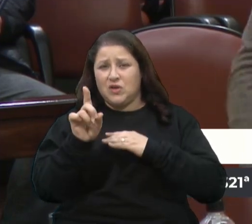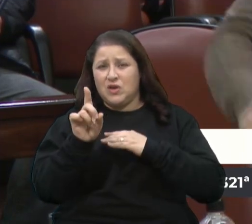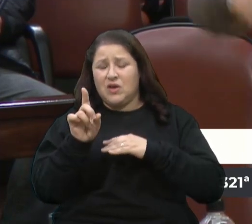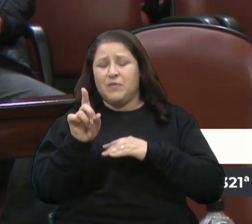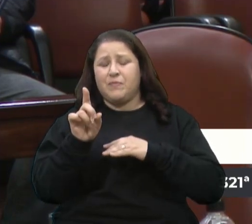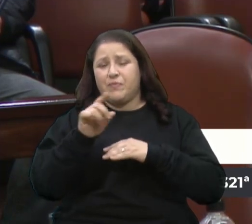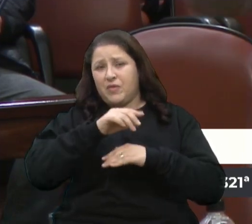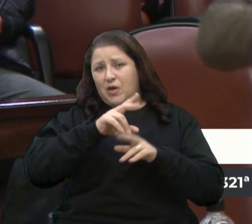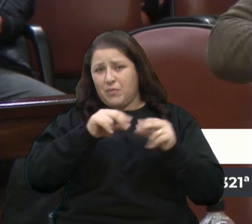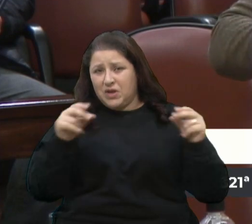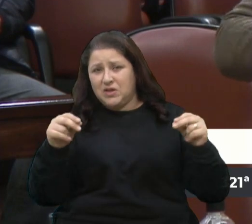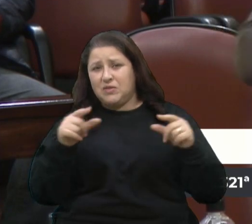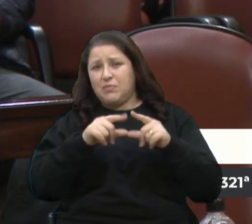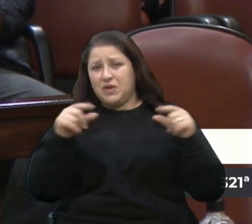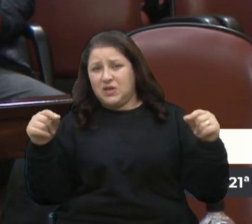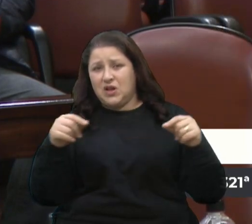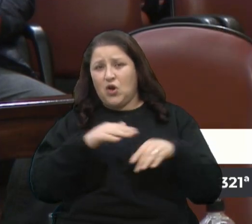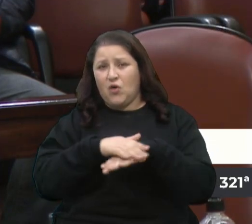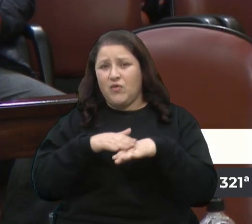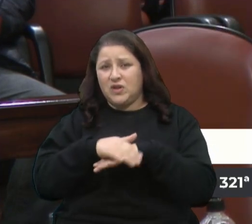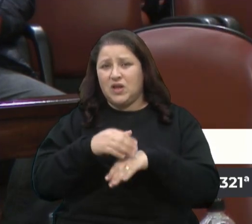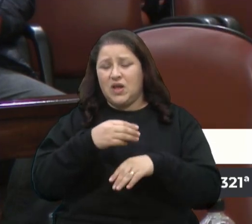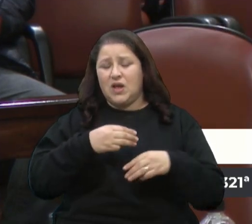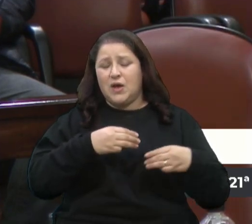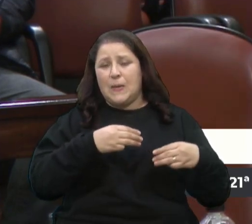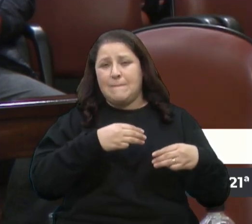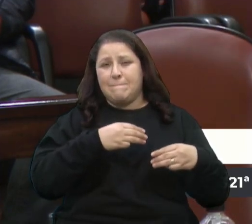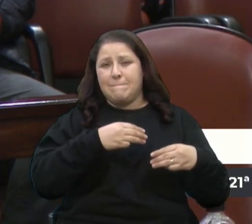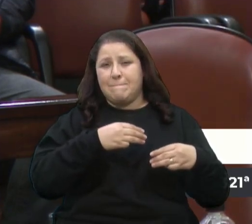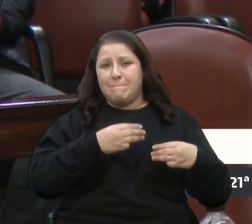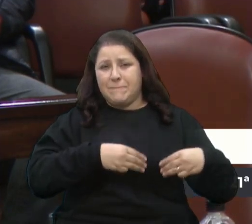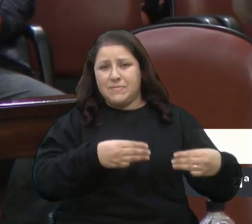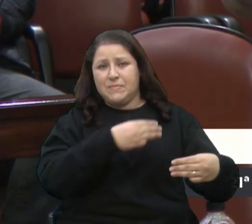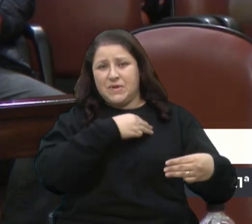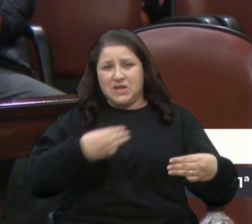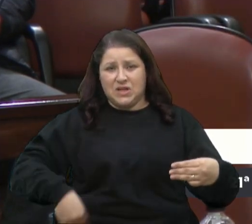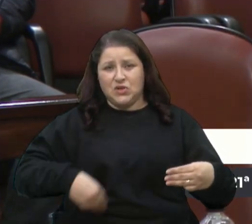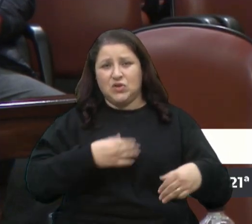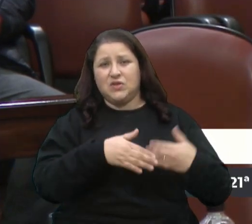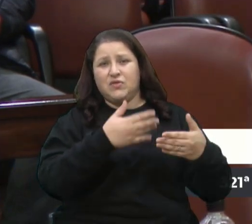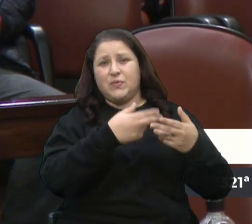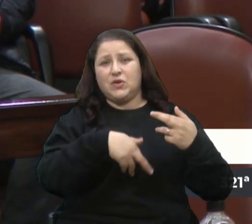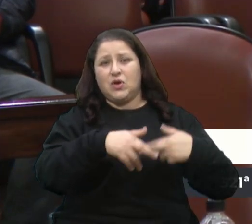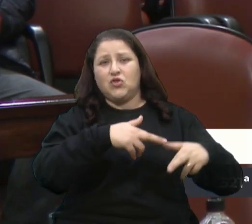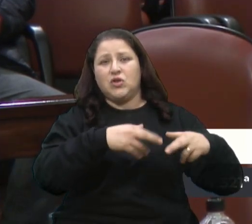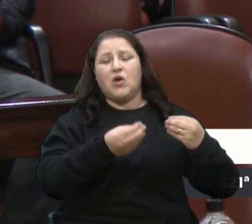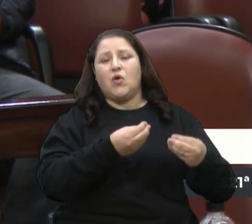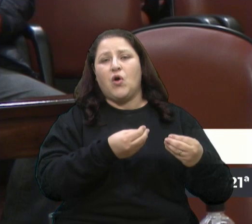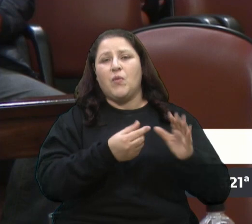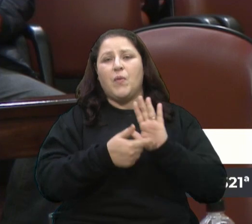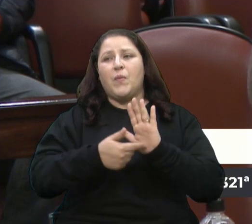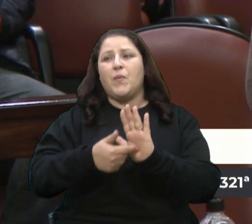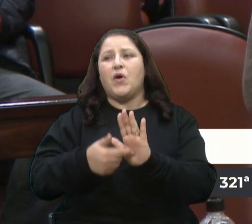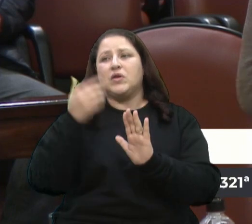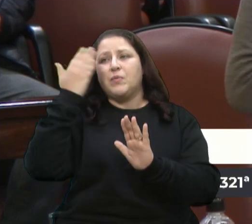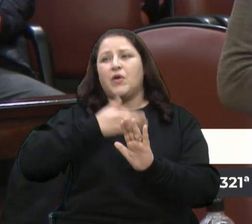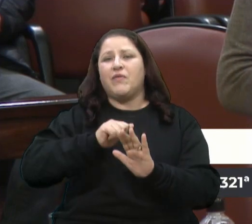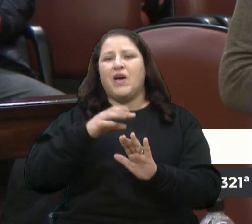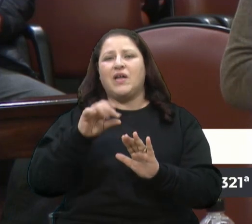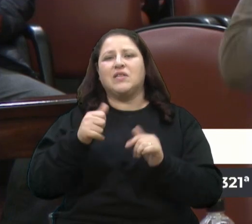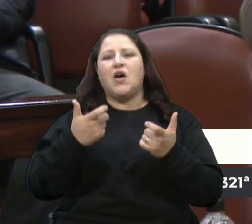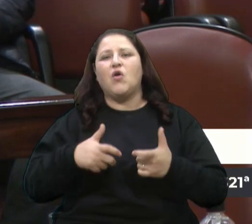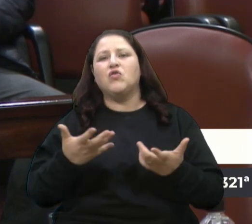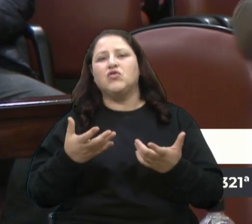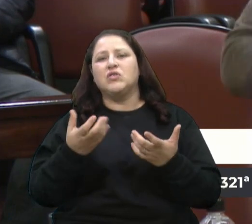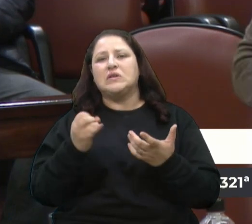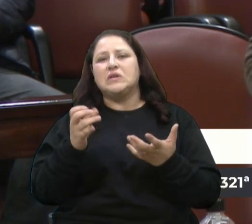do Desenvolvimento Regional, como é que a gente vai levar uma ata do que a gente quer? No ministro do Trabalho, para discutir aquilo que estava sendo discutido, para discutir a legislação,